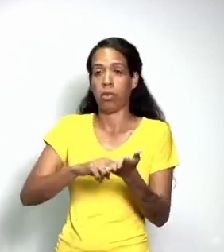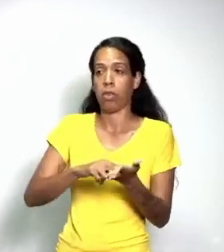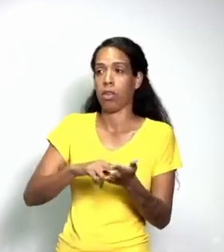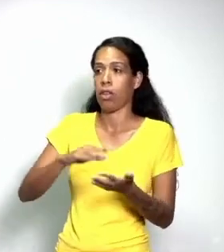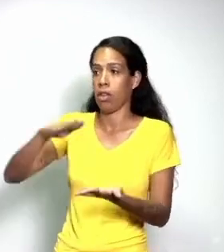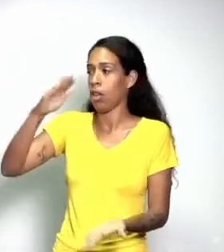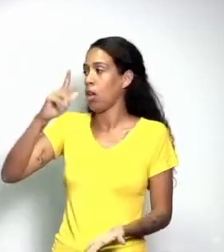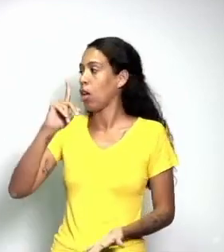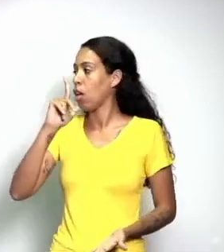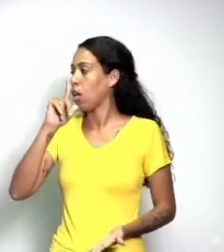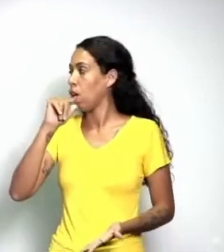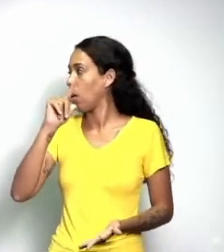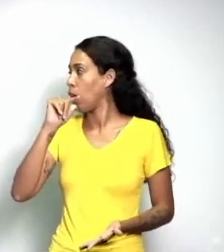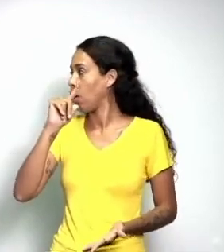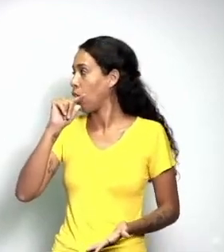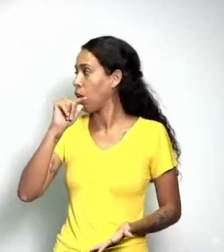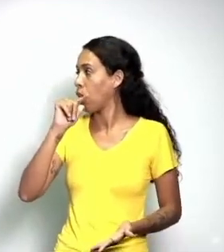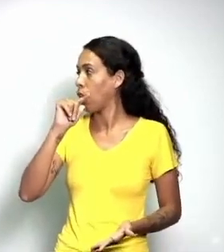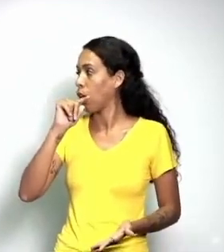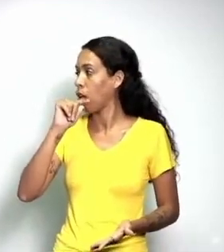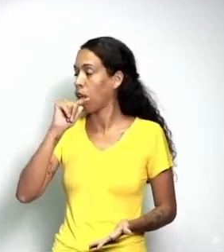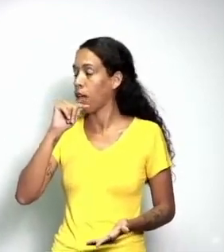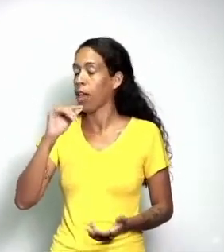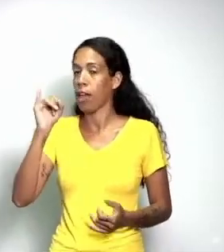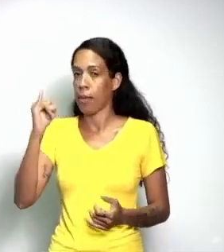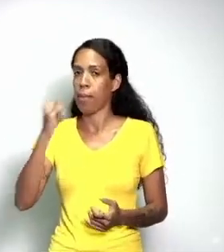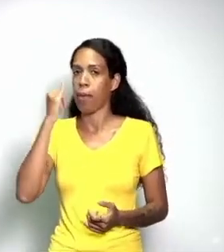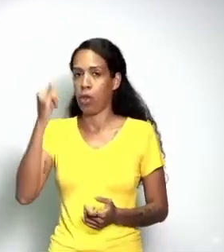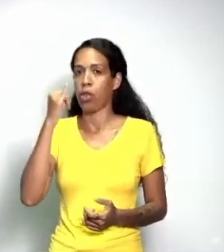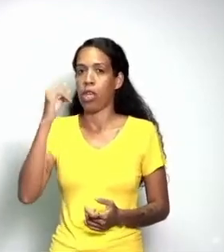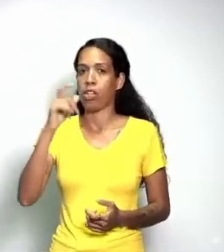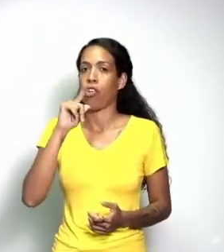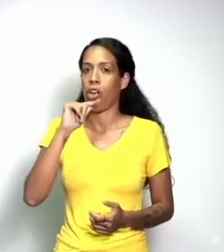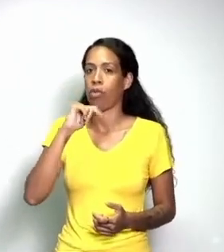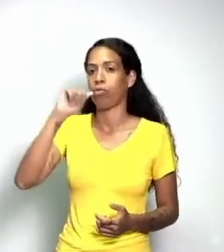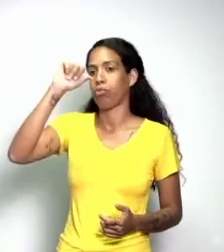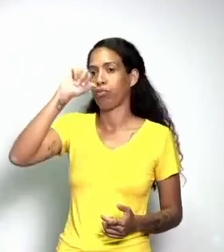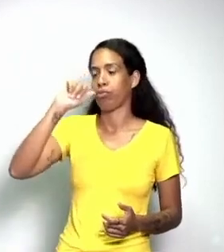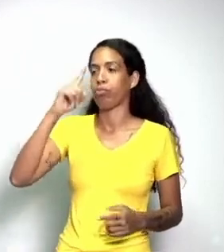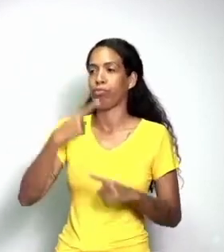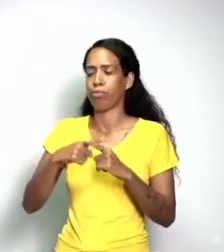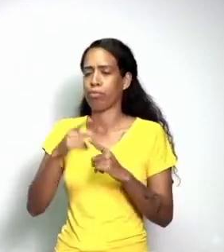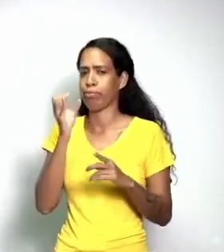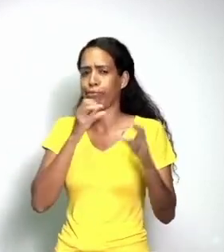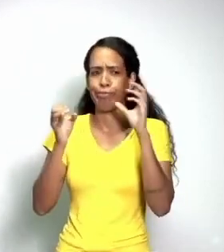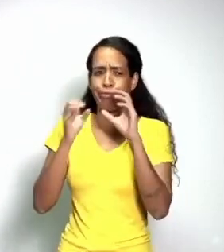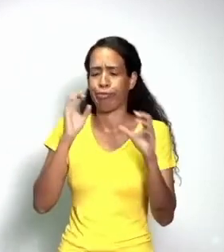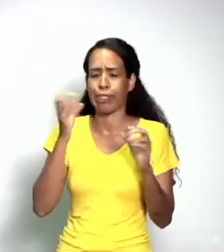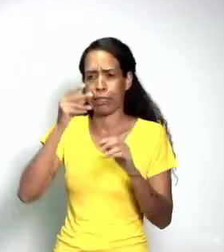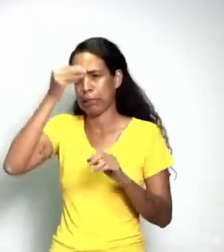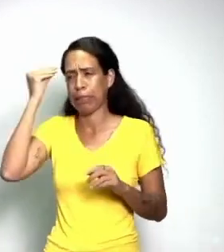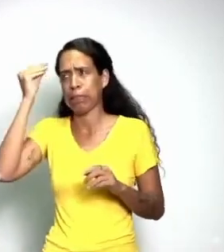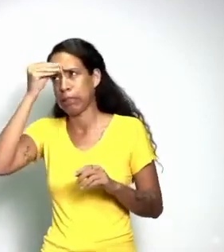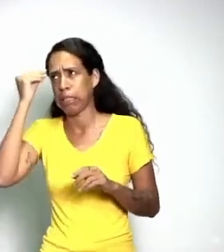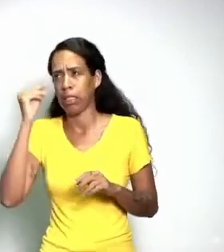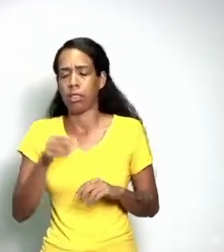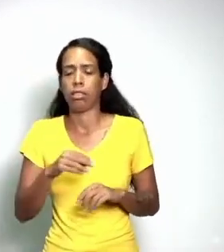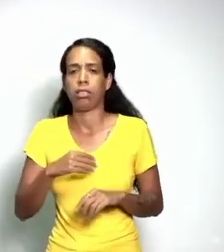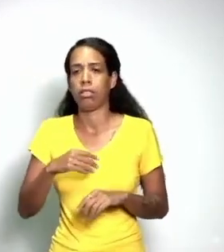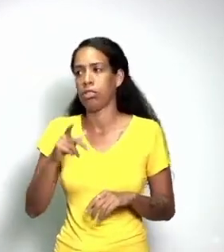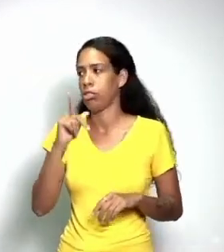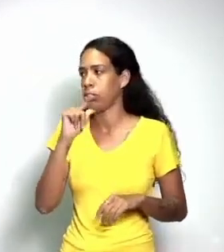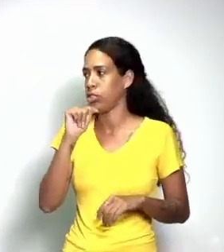d'água. É muito importante estar ligado com hidratação em set, porque é uma correria sem fim, a gente acaba não se dando conta